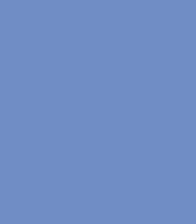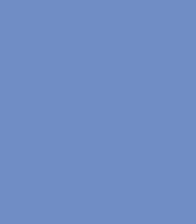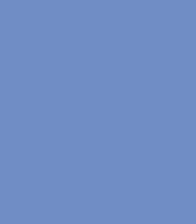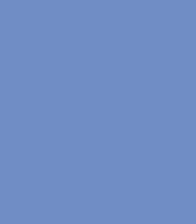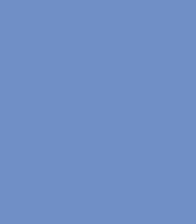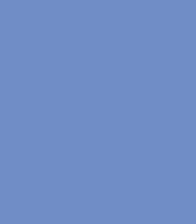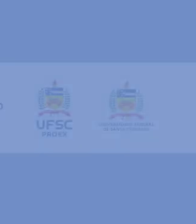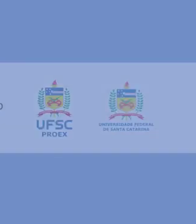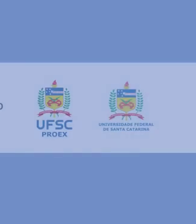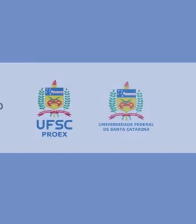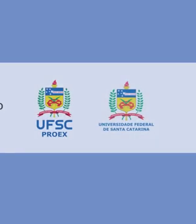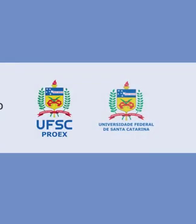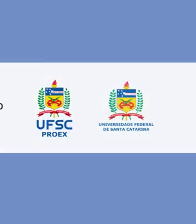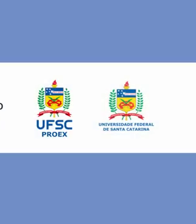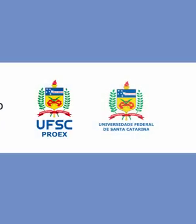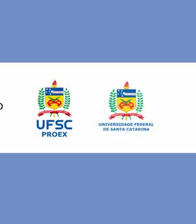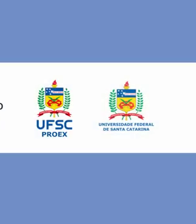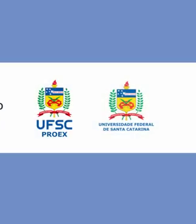E aí